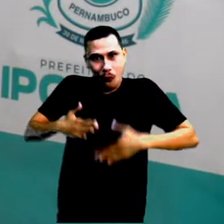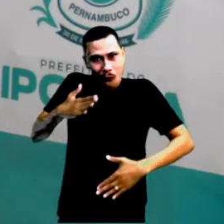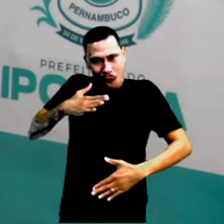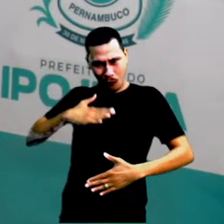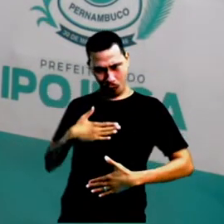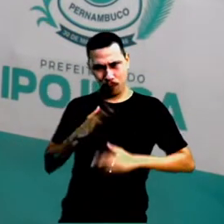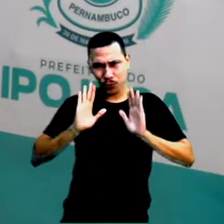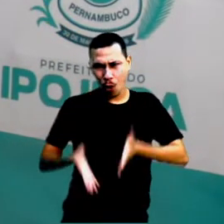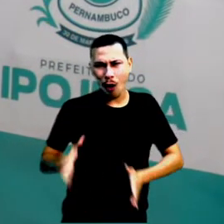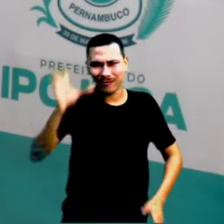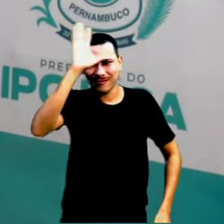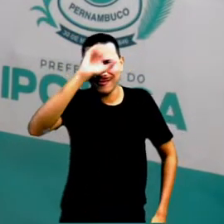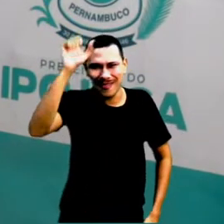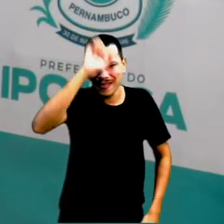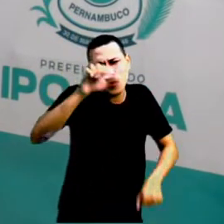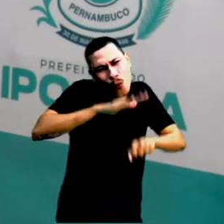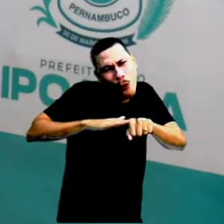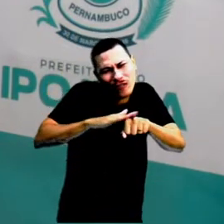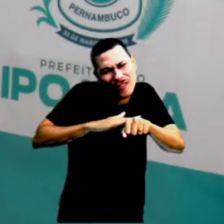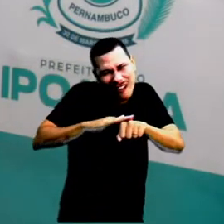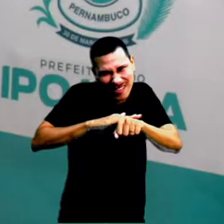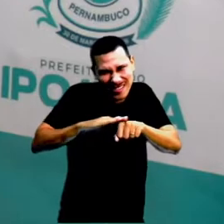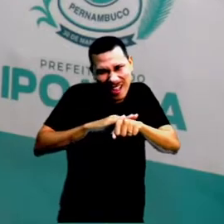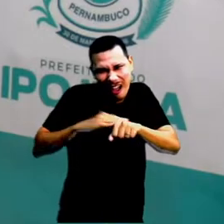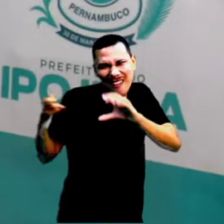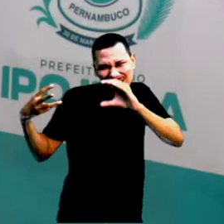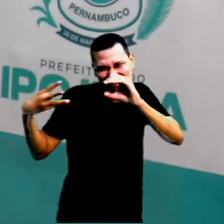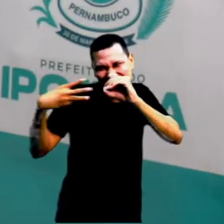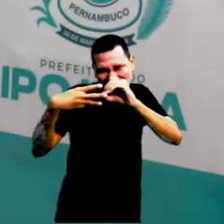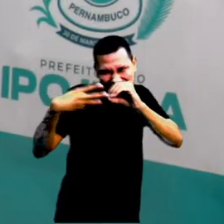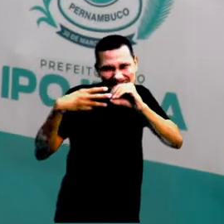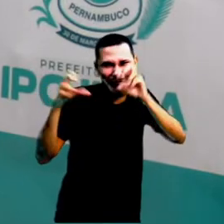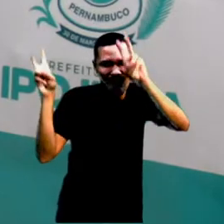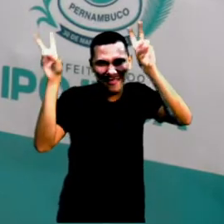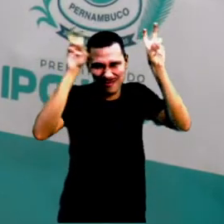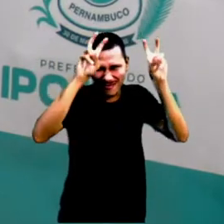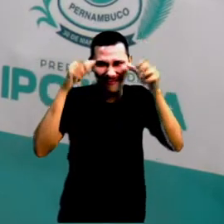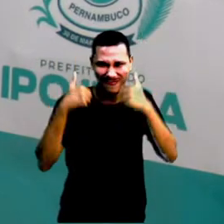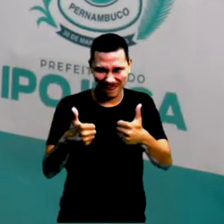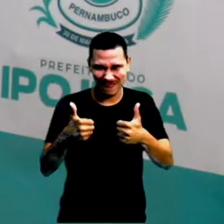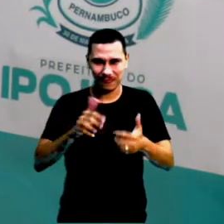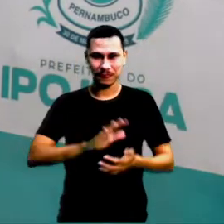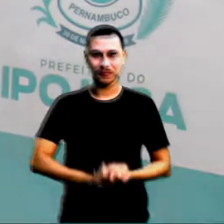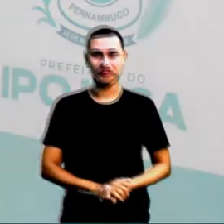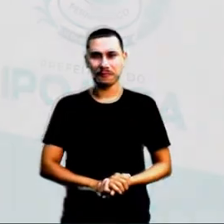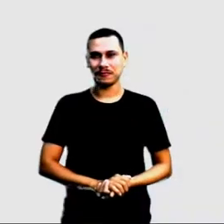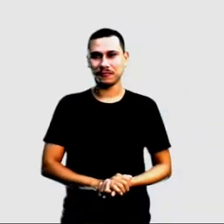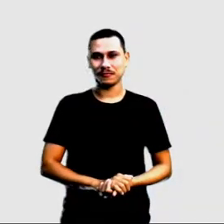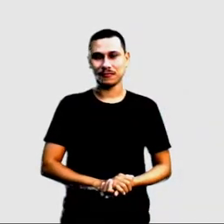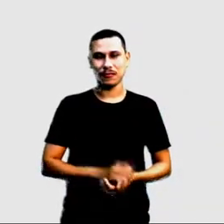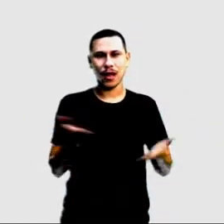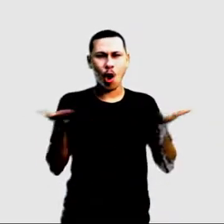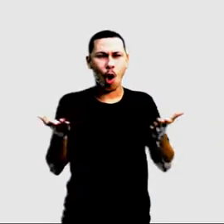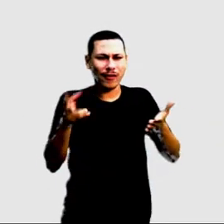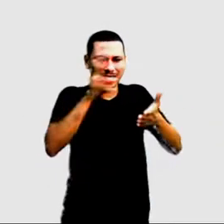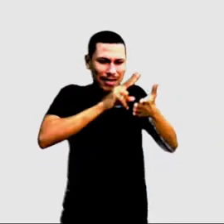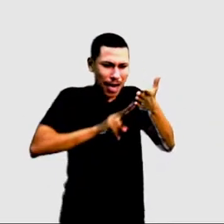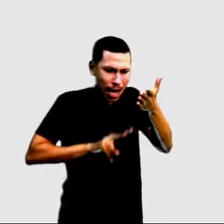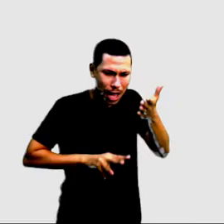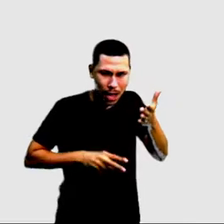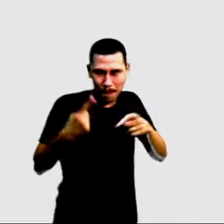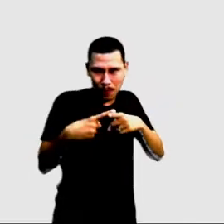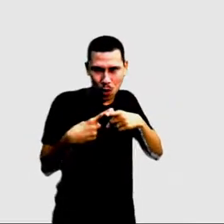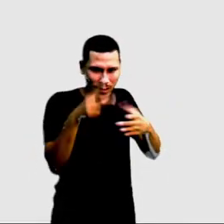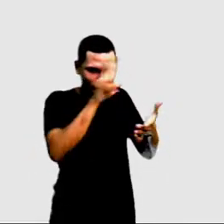aprender, começar um pouco sobre essa noção de células. Vamos lá? Vamos ler, né? Porque a leitura, através